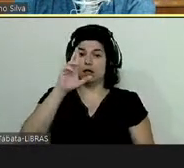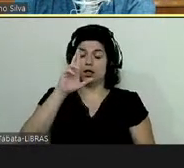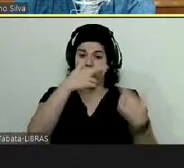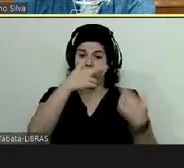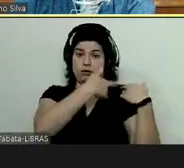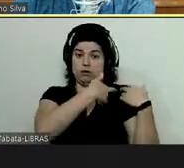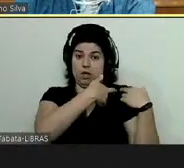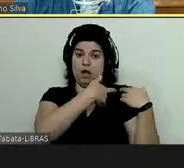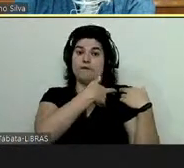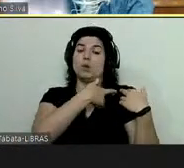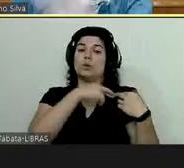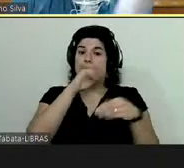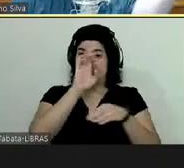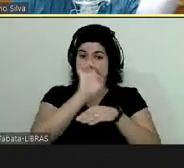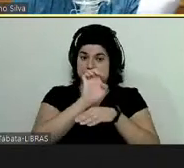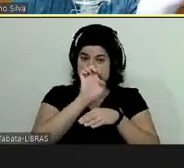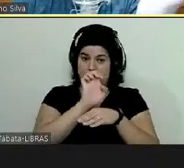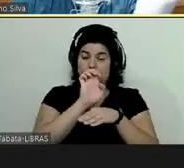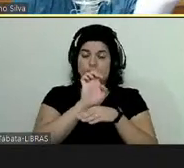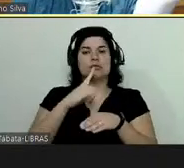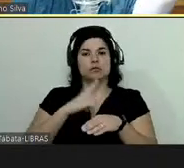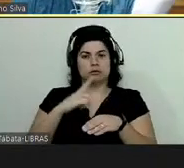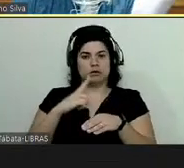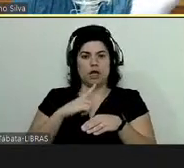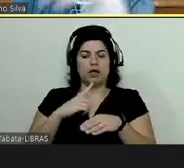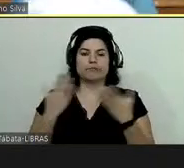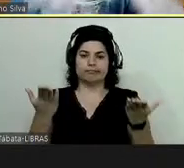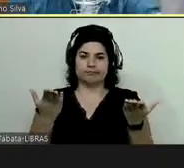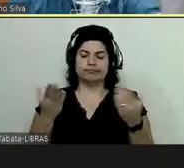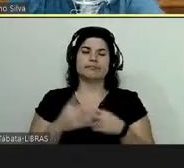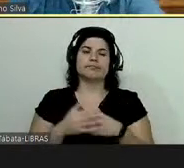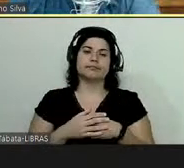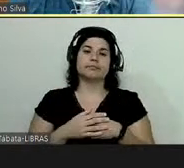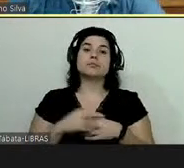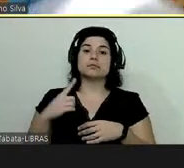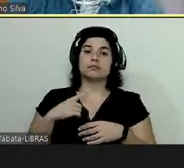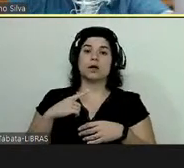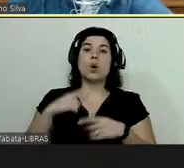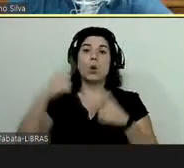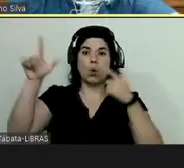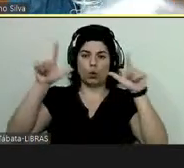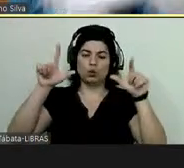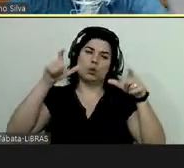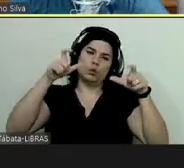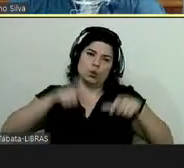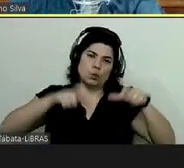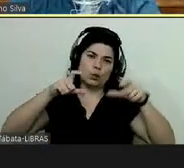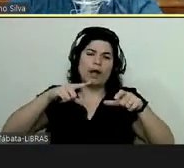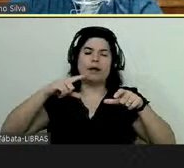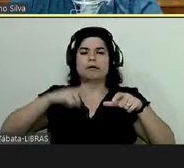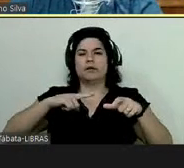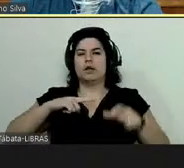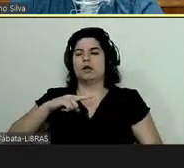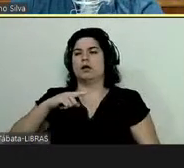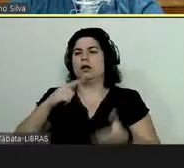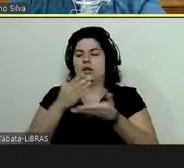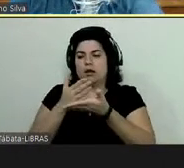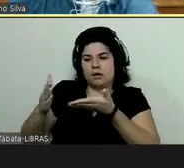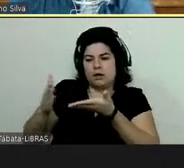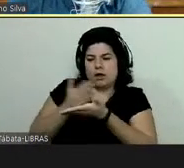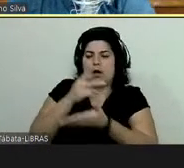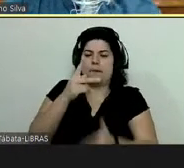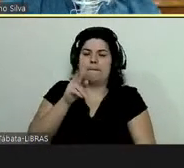agregado Regional os estados é o que existia até então e você tem outros lugares do mundo como províncias e coisas do tipo